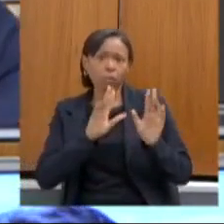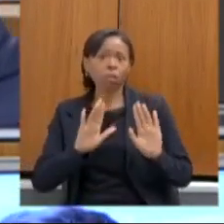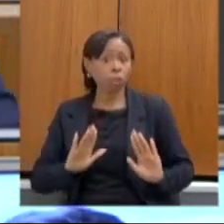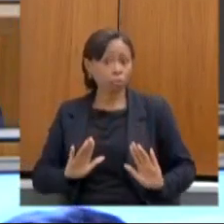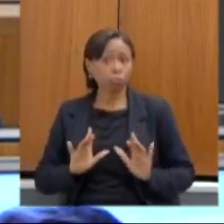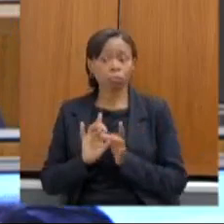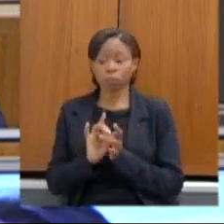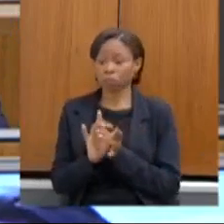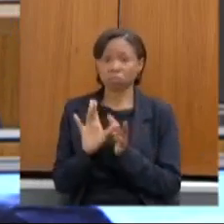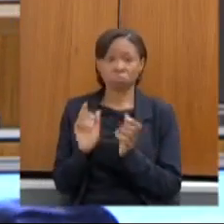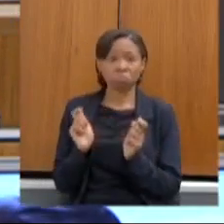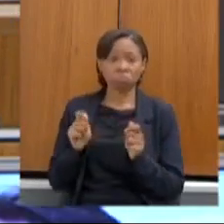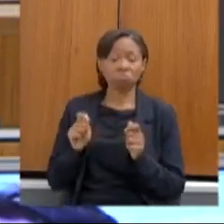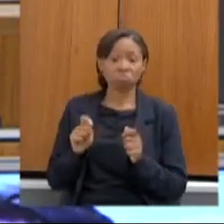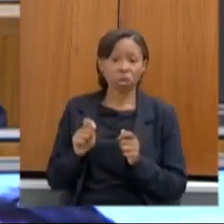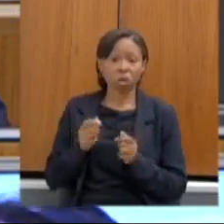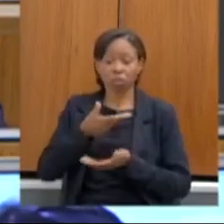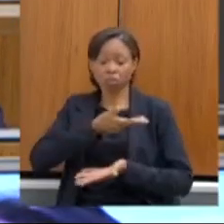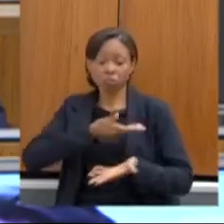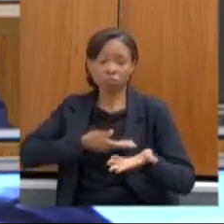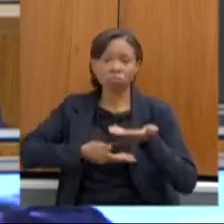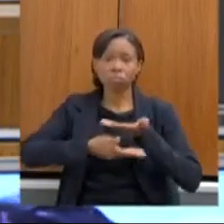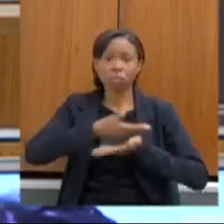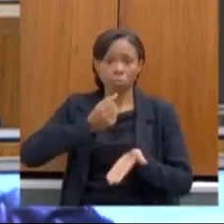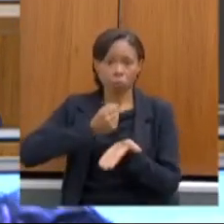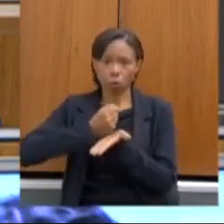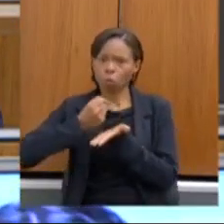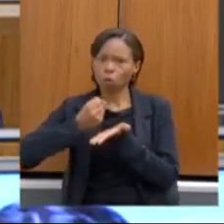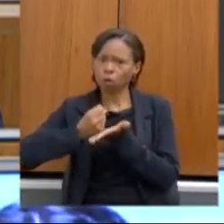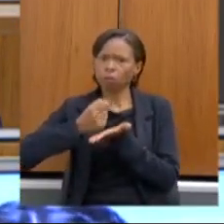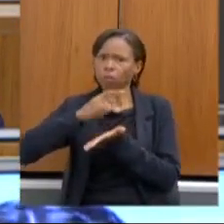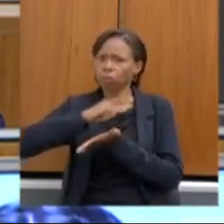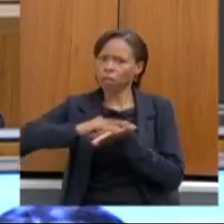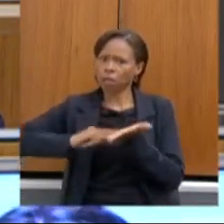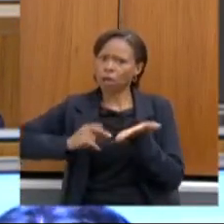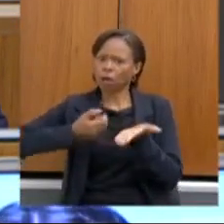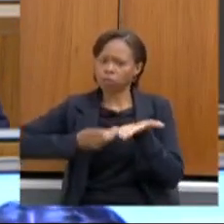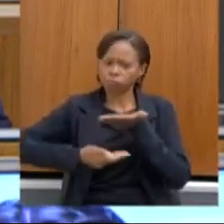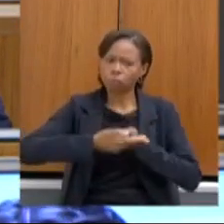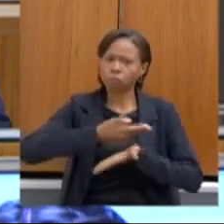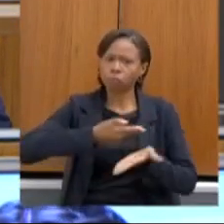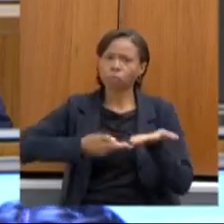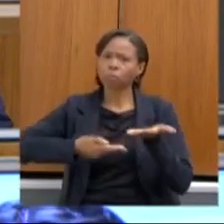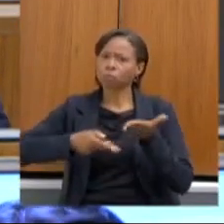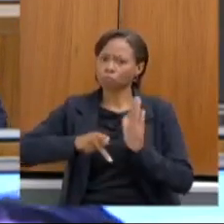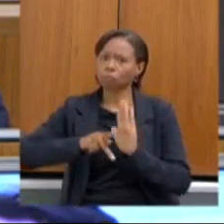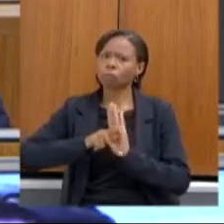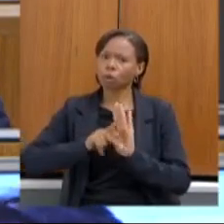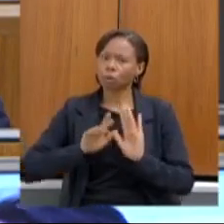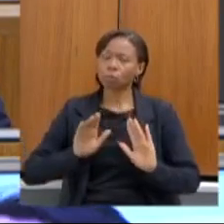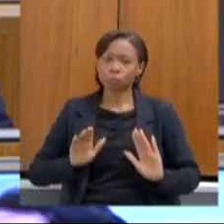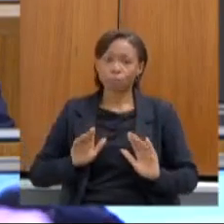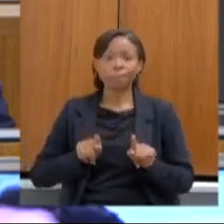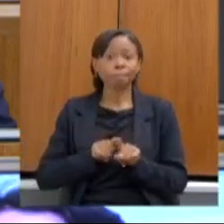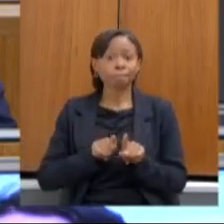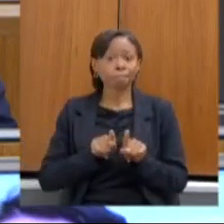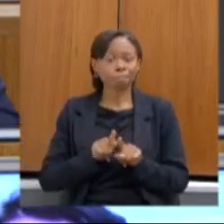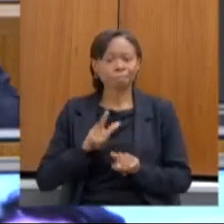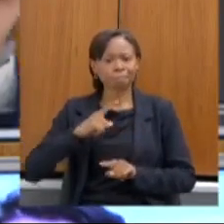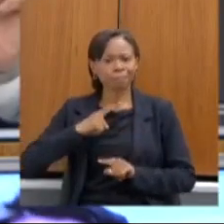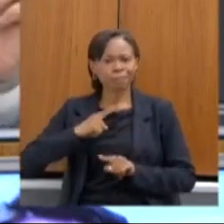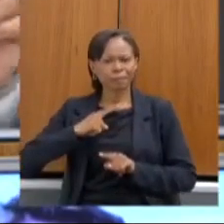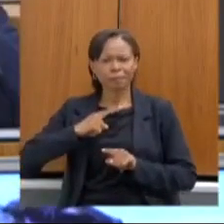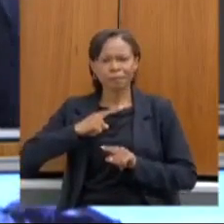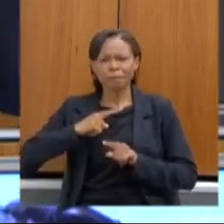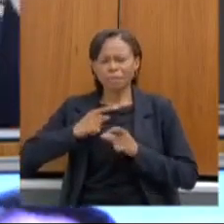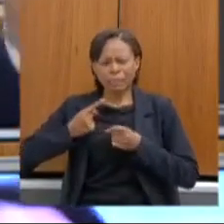poder utilizar né a transferência cartorial né da propriedade nós temos cidades inteiras